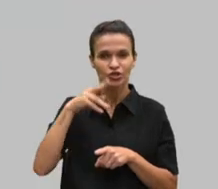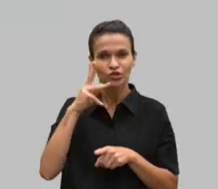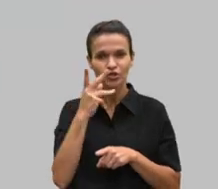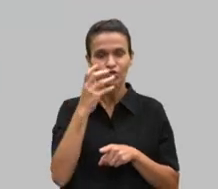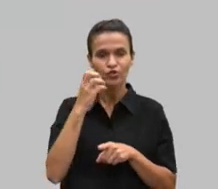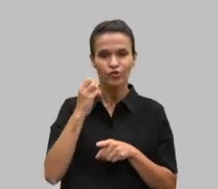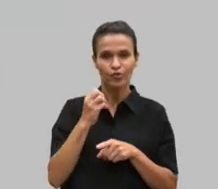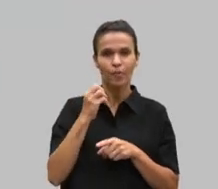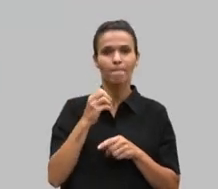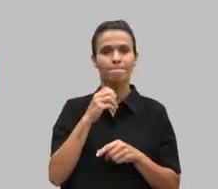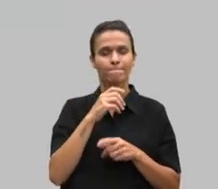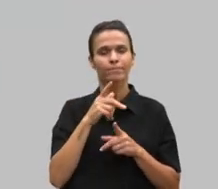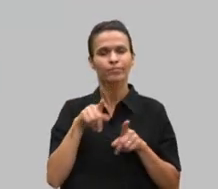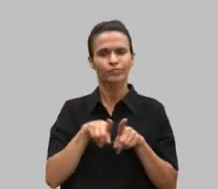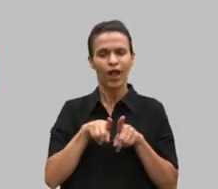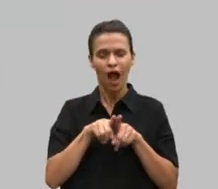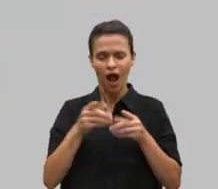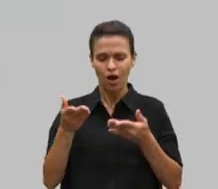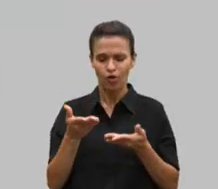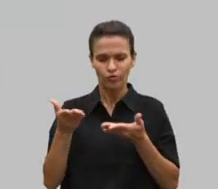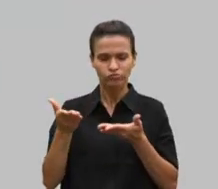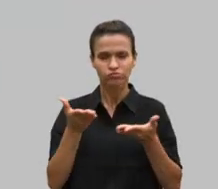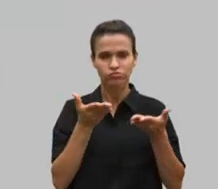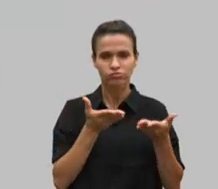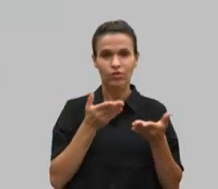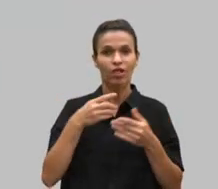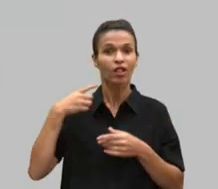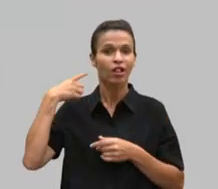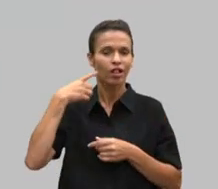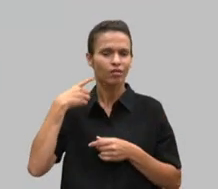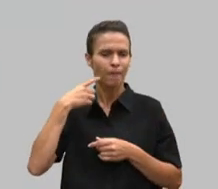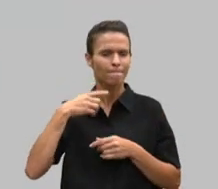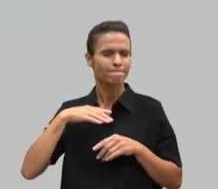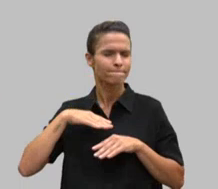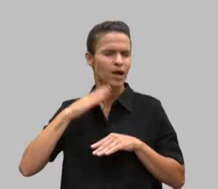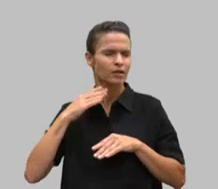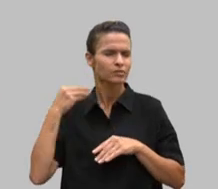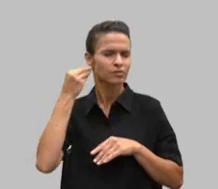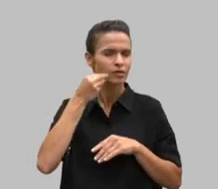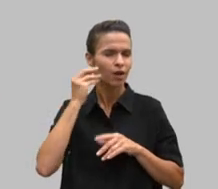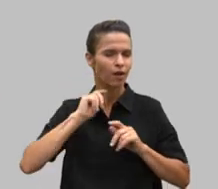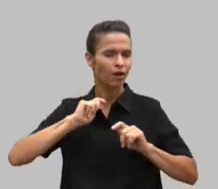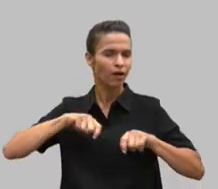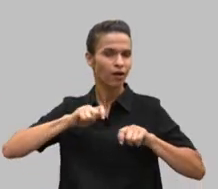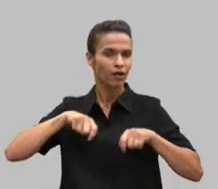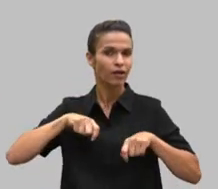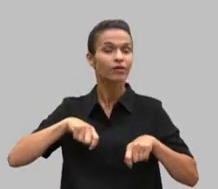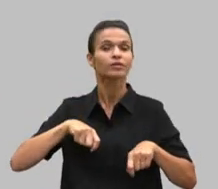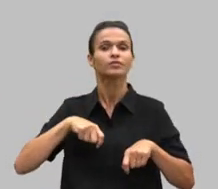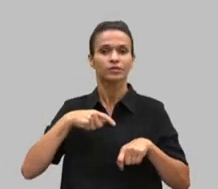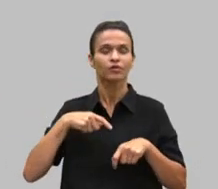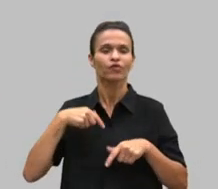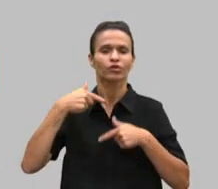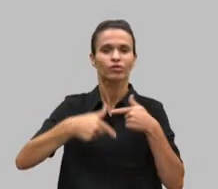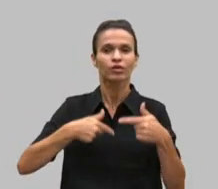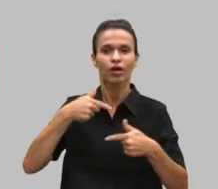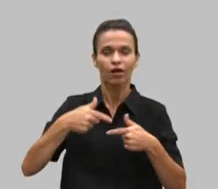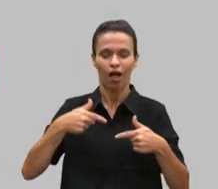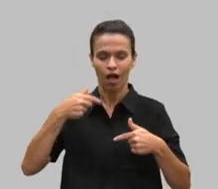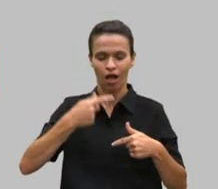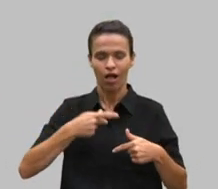arcos nesse momento passo a palavra uma das deputadas mais experientes competentes que fazem faz um grande trabalho nesta casa